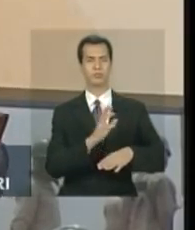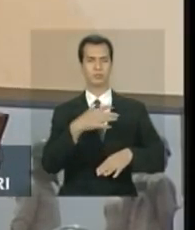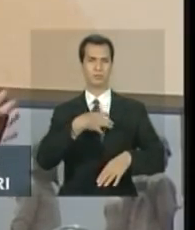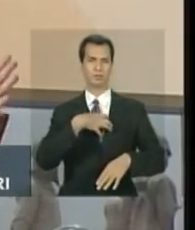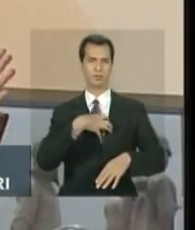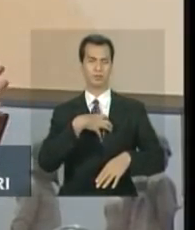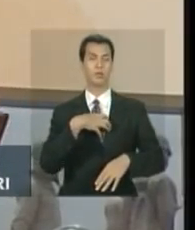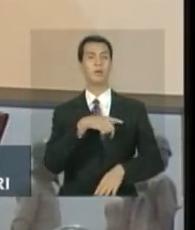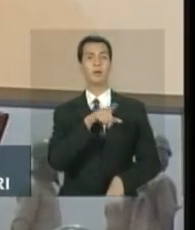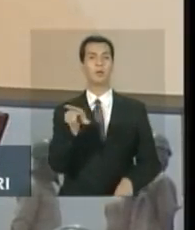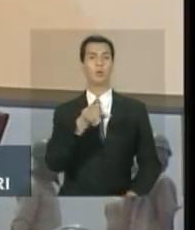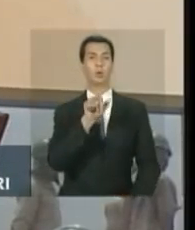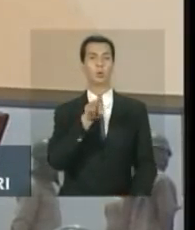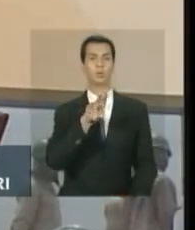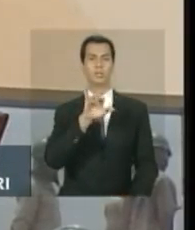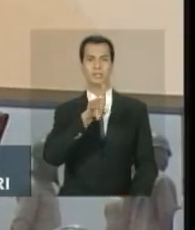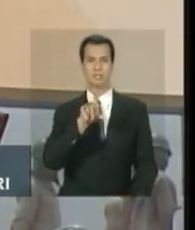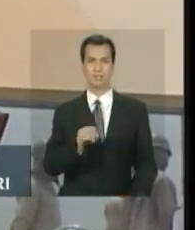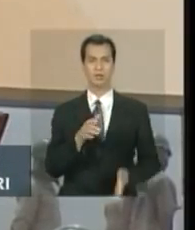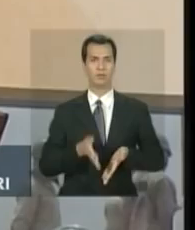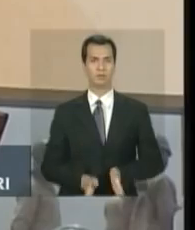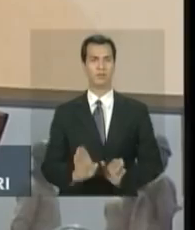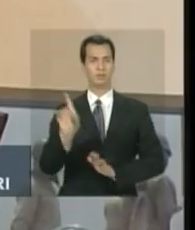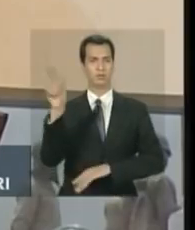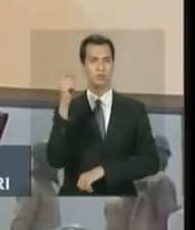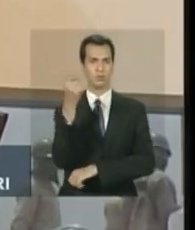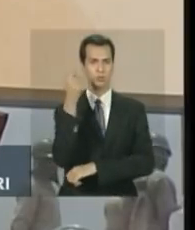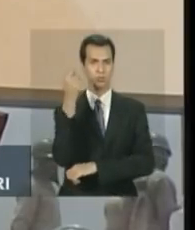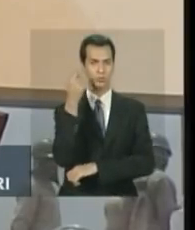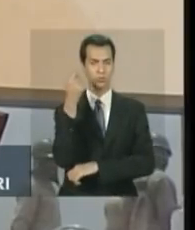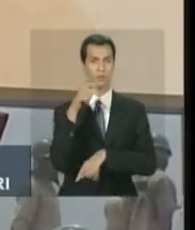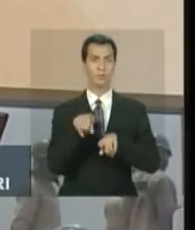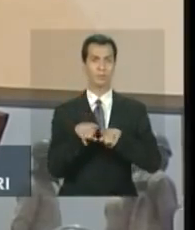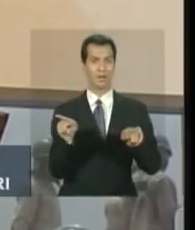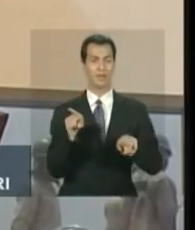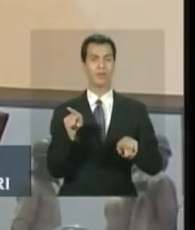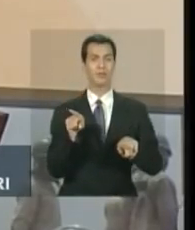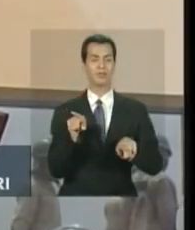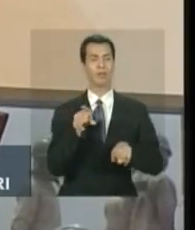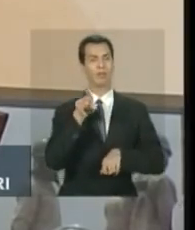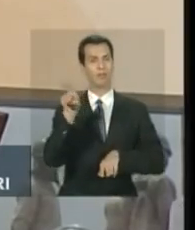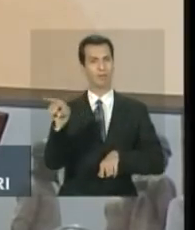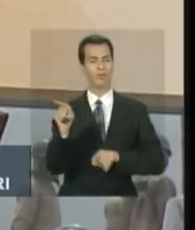de ser gaúcha, ela, na verdade,